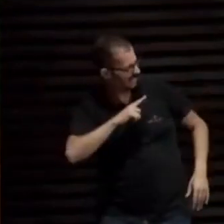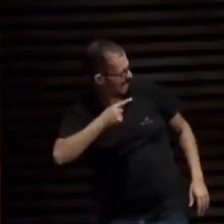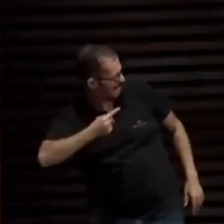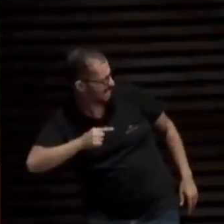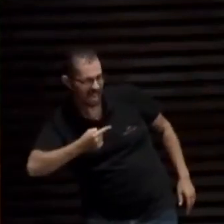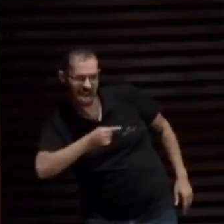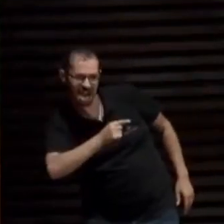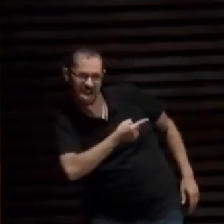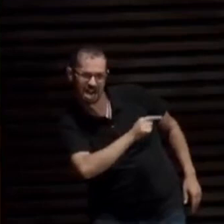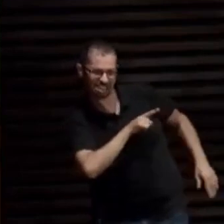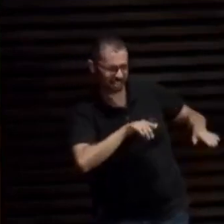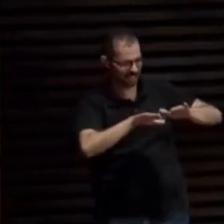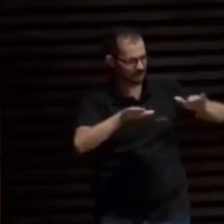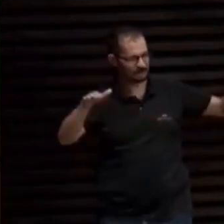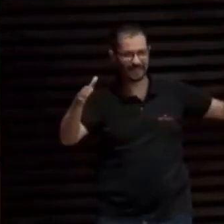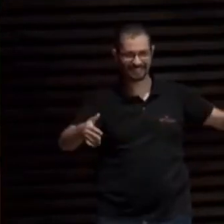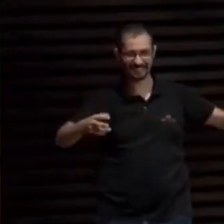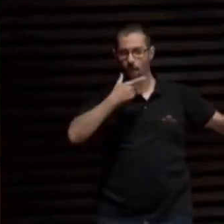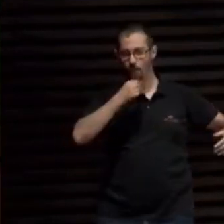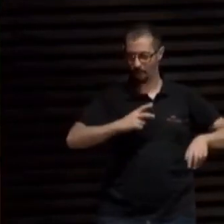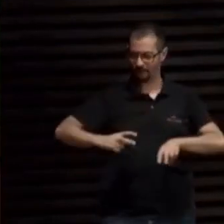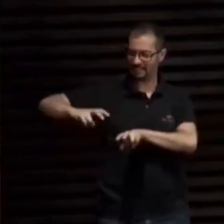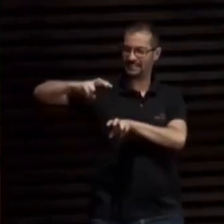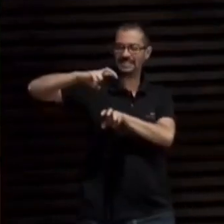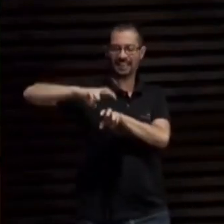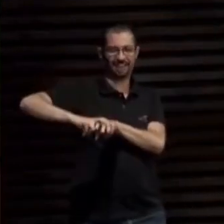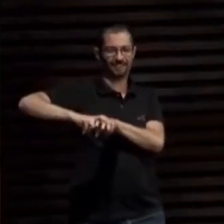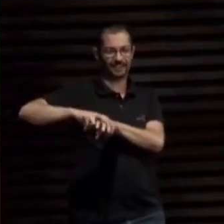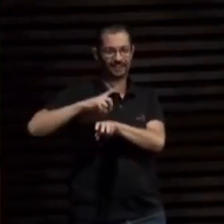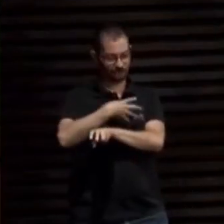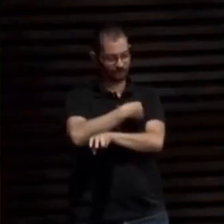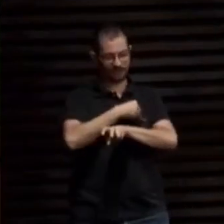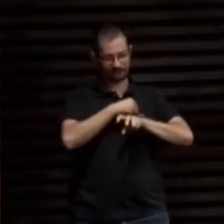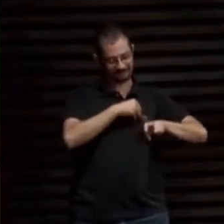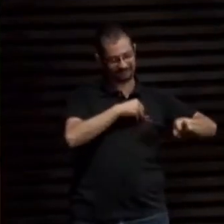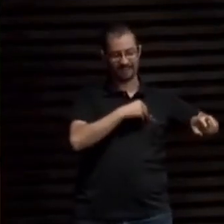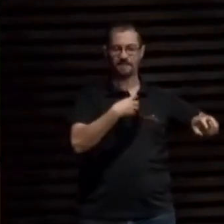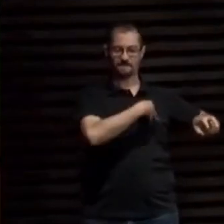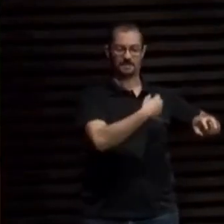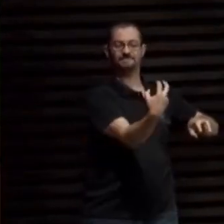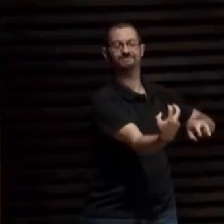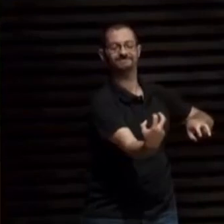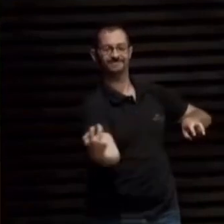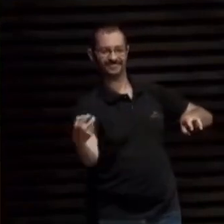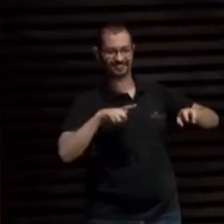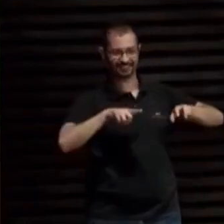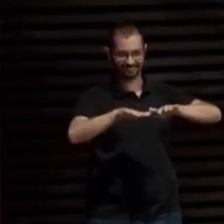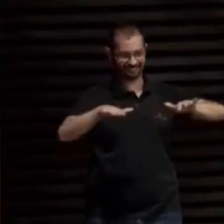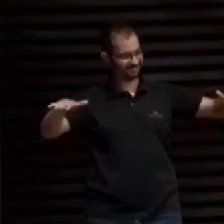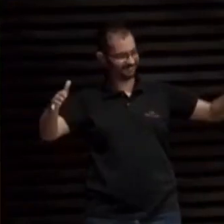Ele sentava na cabeceira e ele lia um texto das Escrituras todas as noites, um